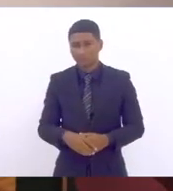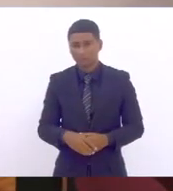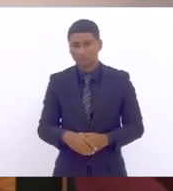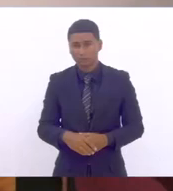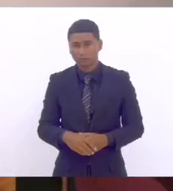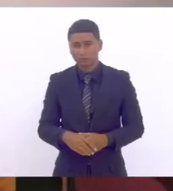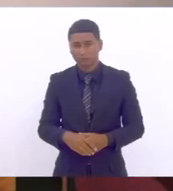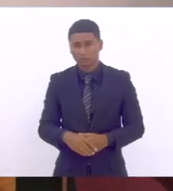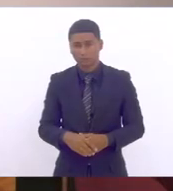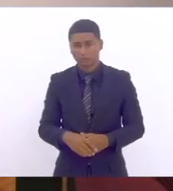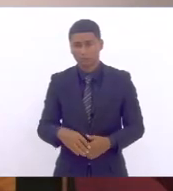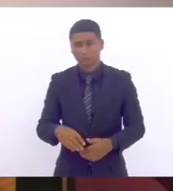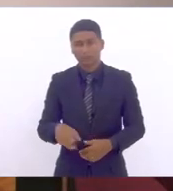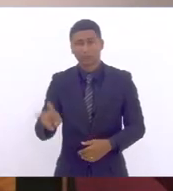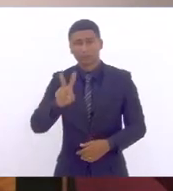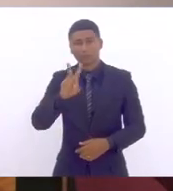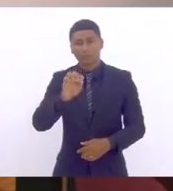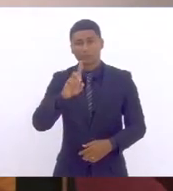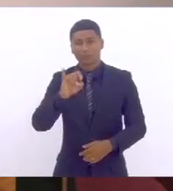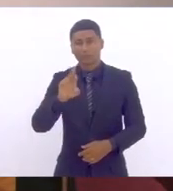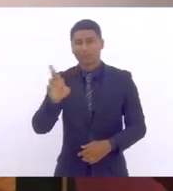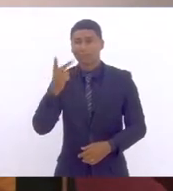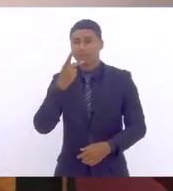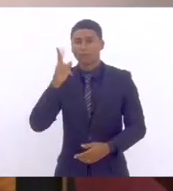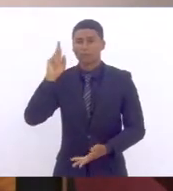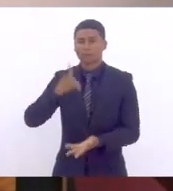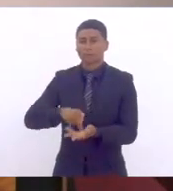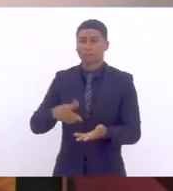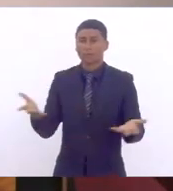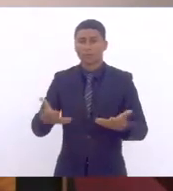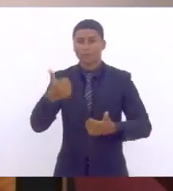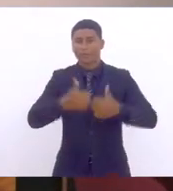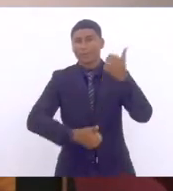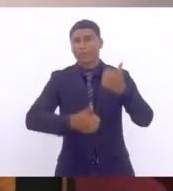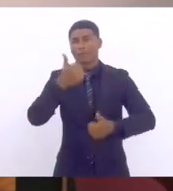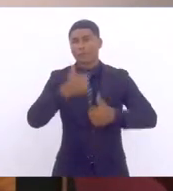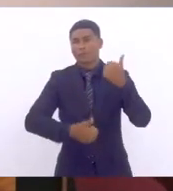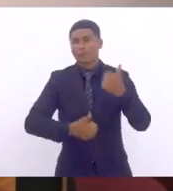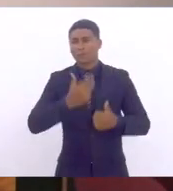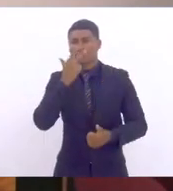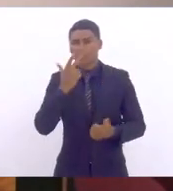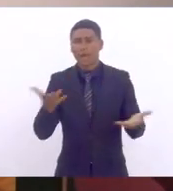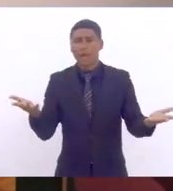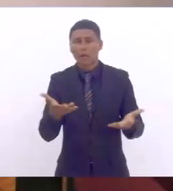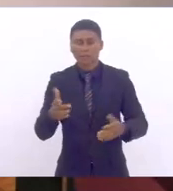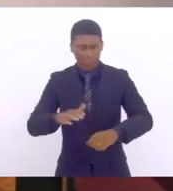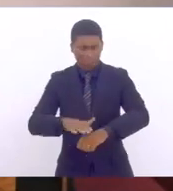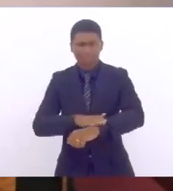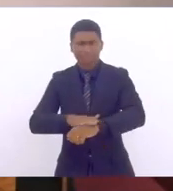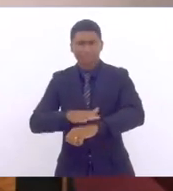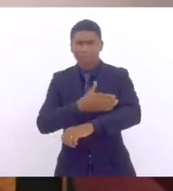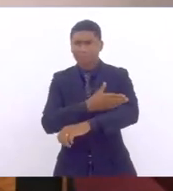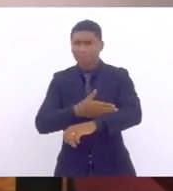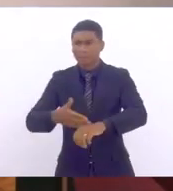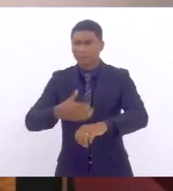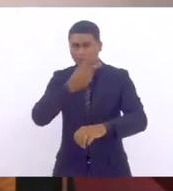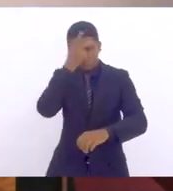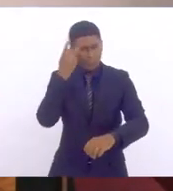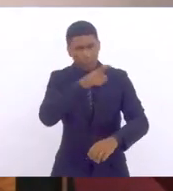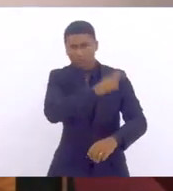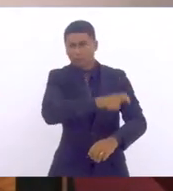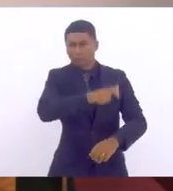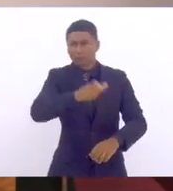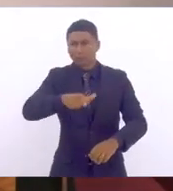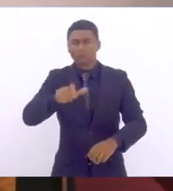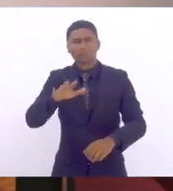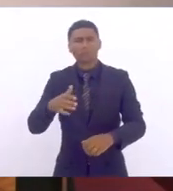O Vadir falou aqui uma verdade. O futebol está ficando cada vez mais branco. E a essência do futebol